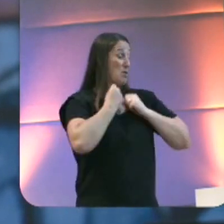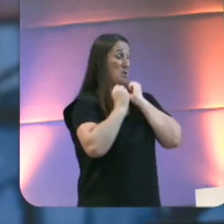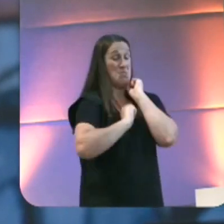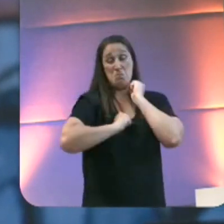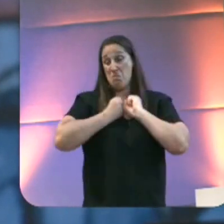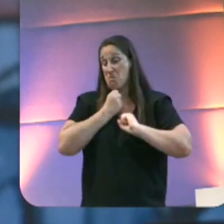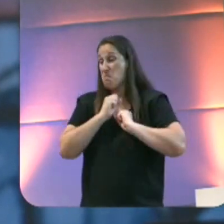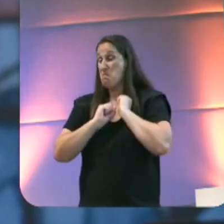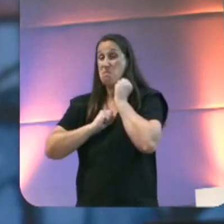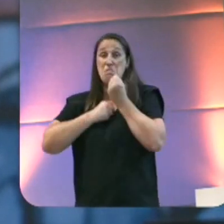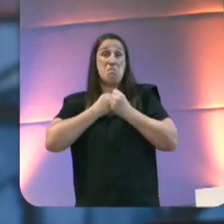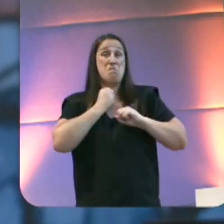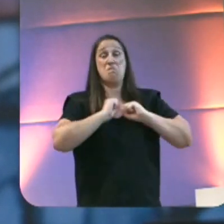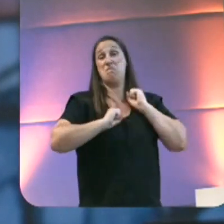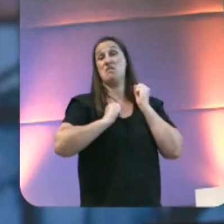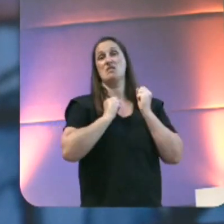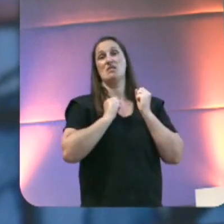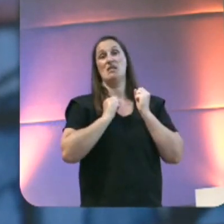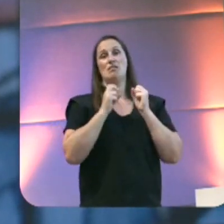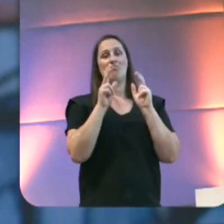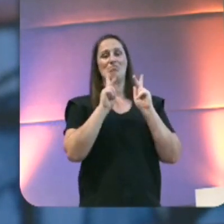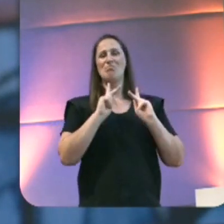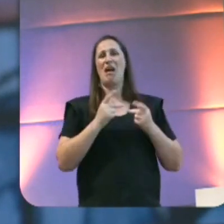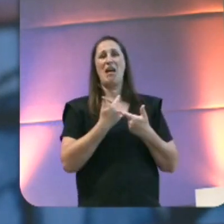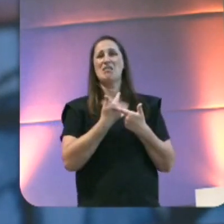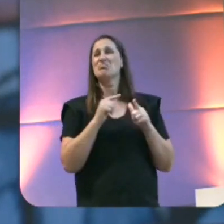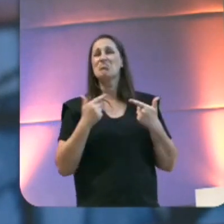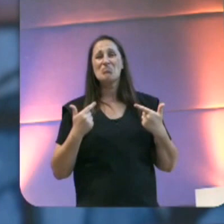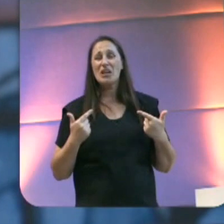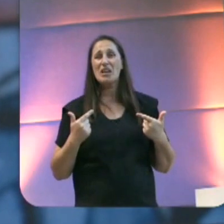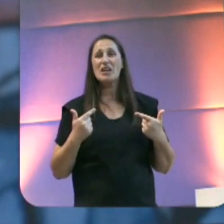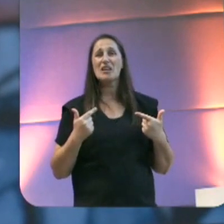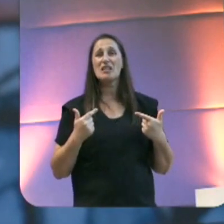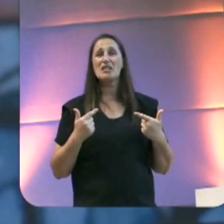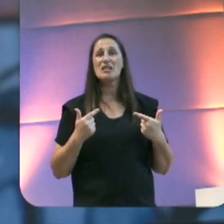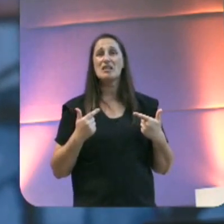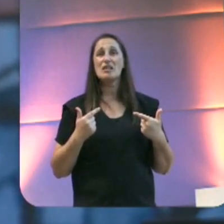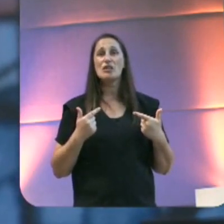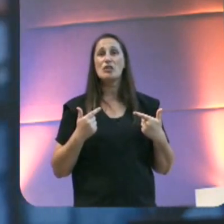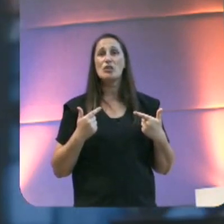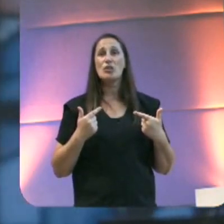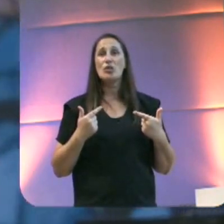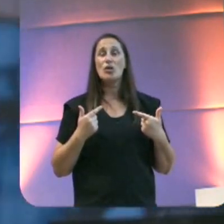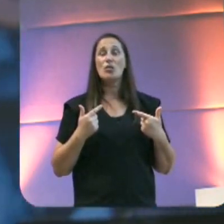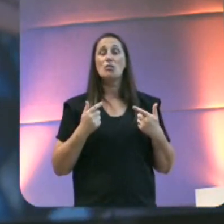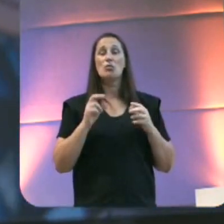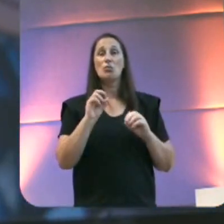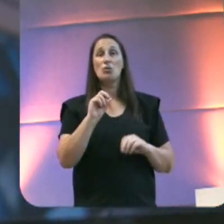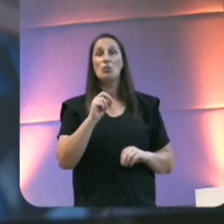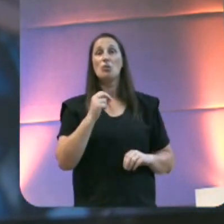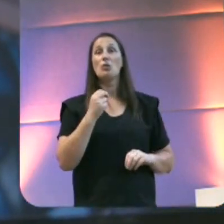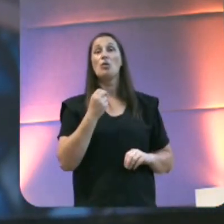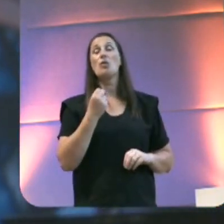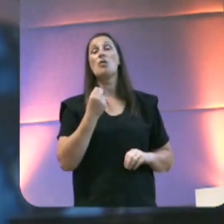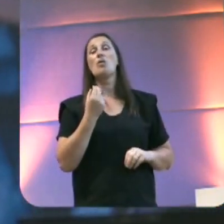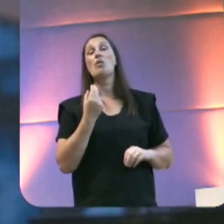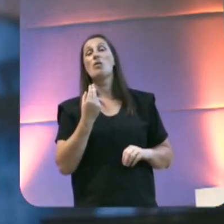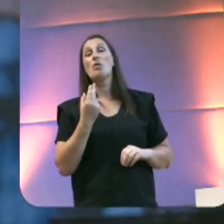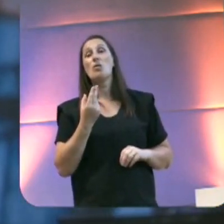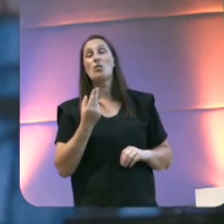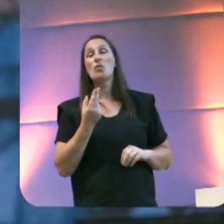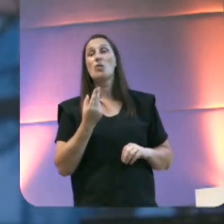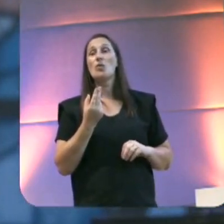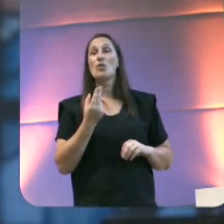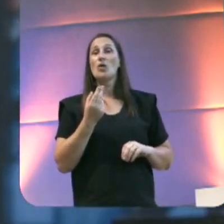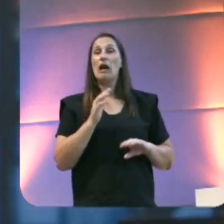eletrizado, não é? Mas não tem paz. Ou quem sabe pelas portas abertas que a gente abra na vida, na